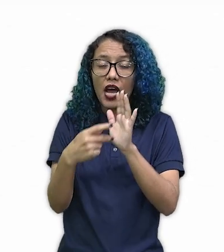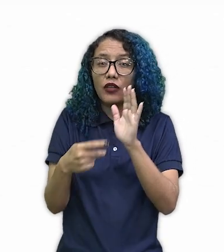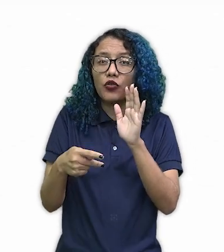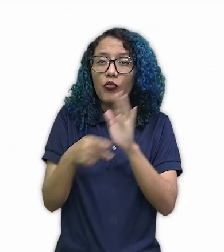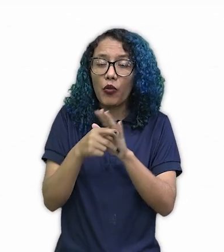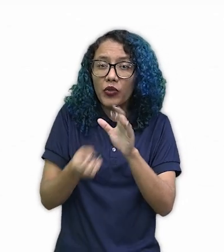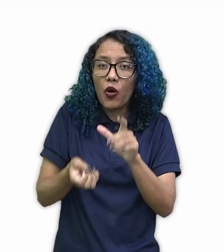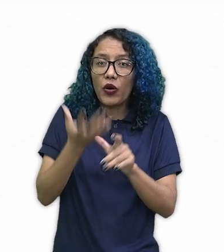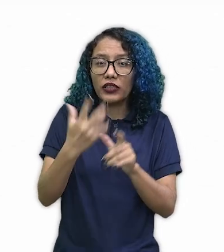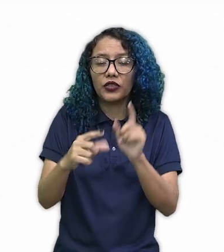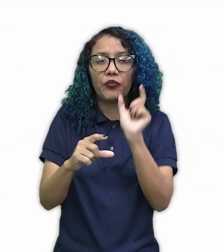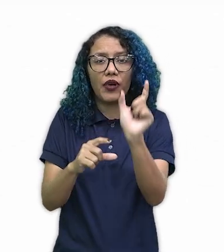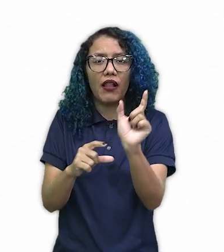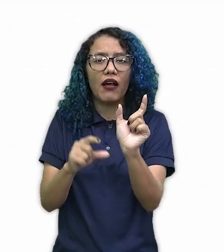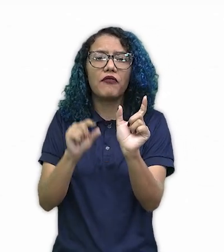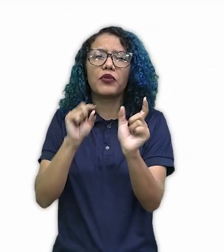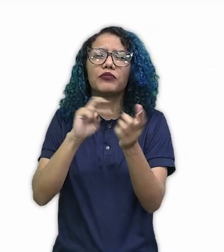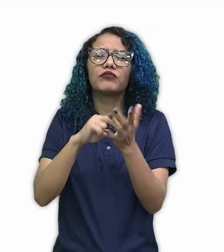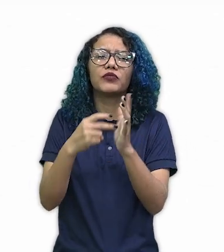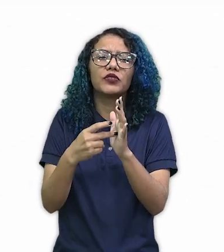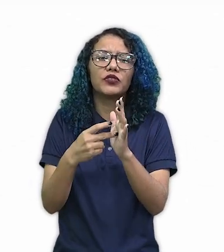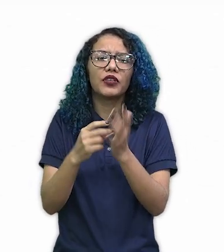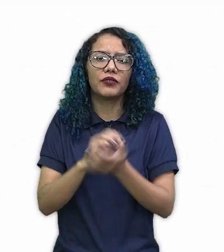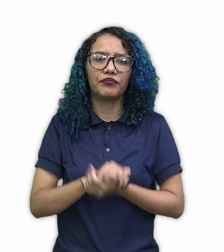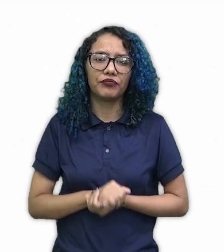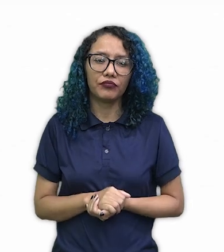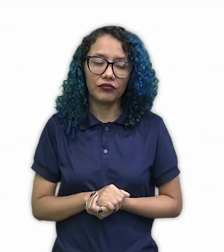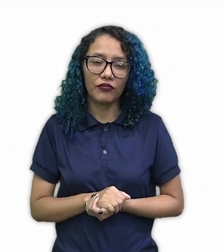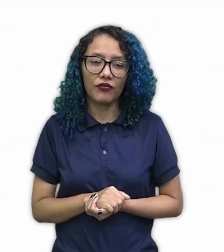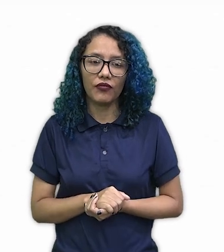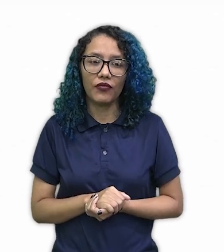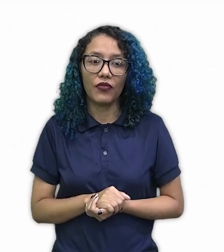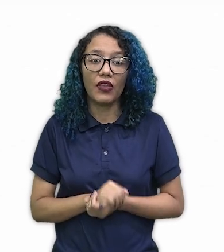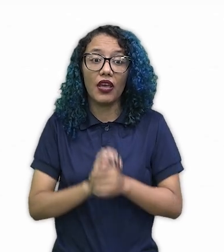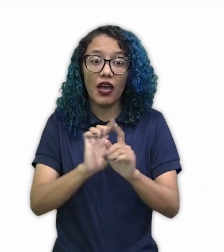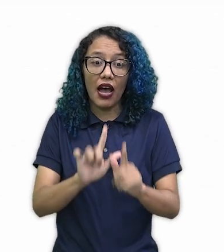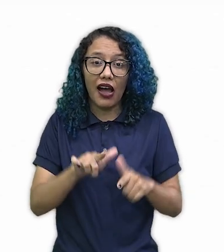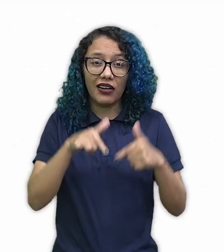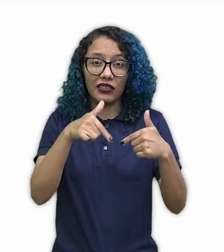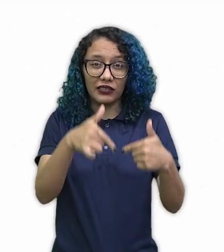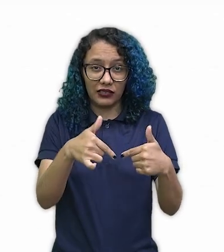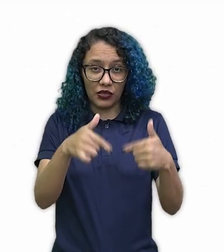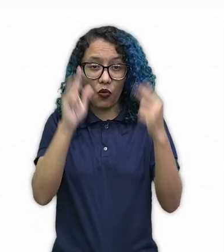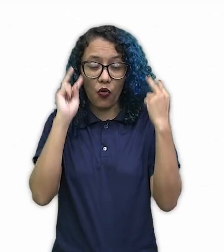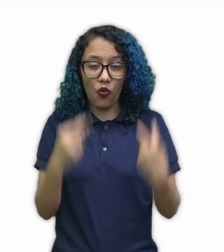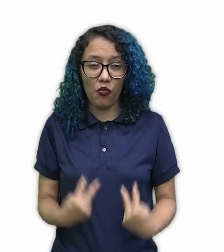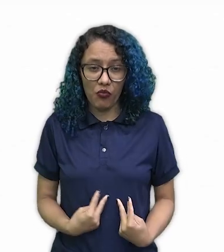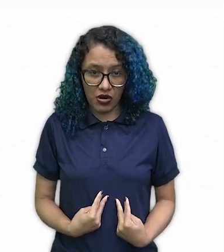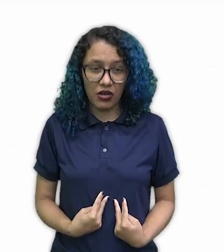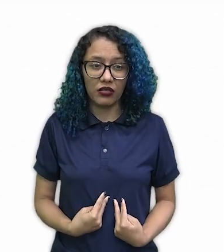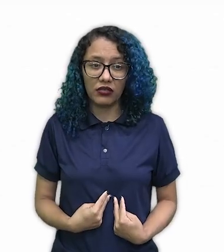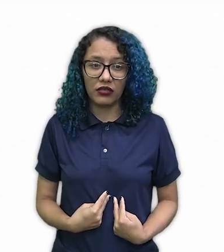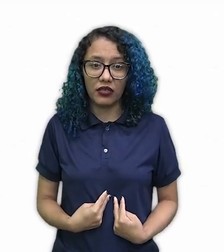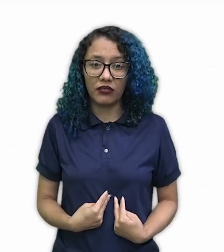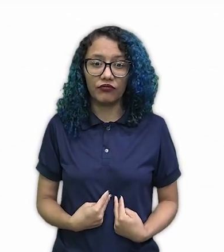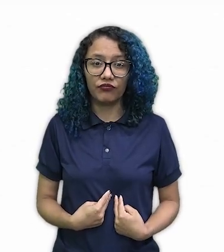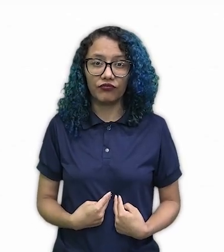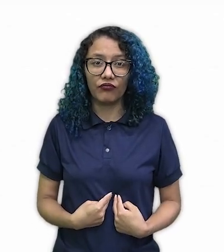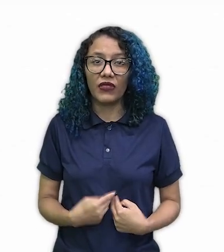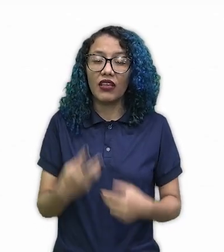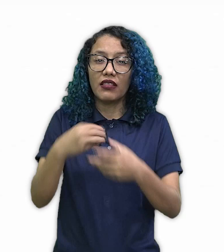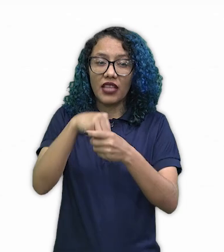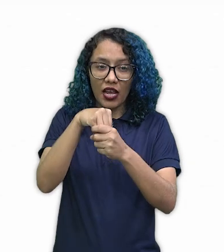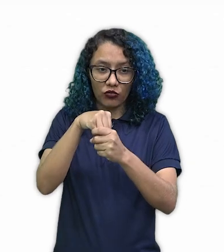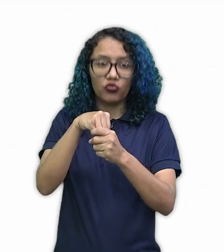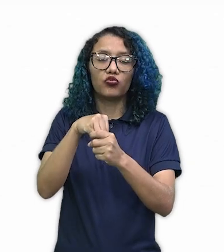etimológico, significa o quê? Vai designar o quê? A atividade humana que se refere à